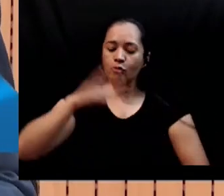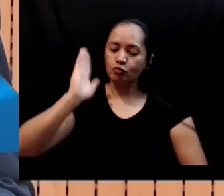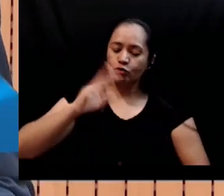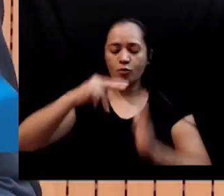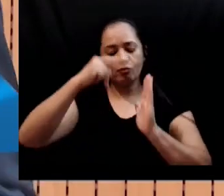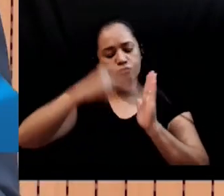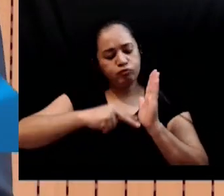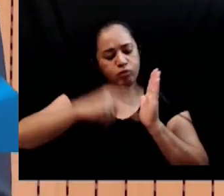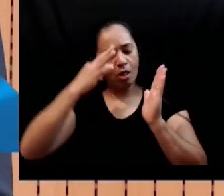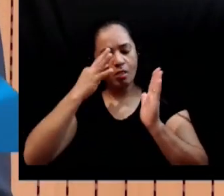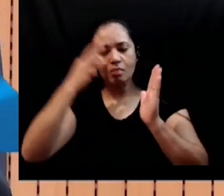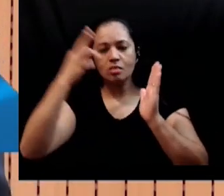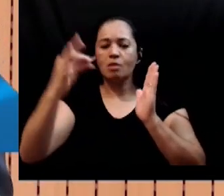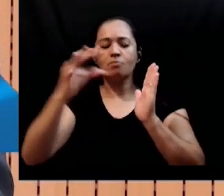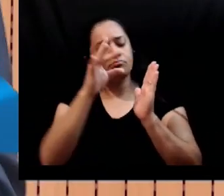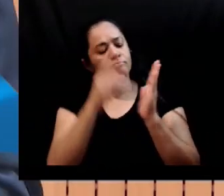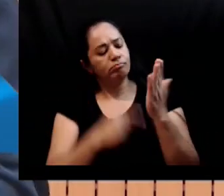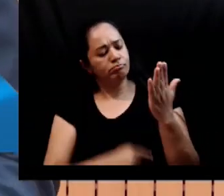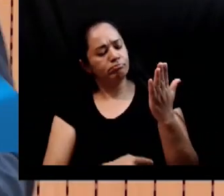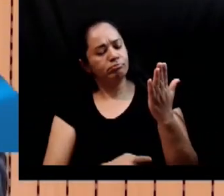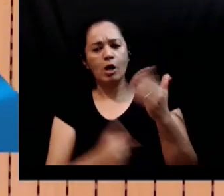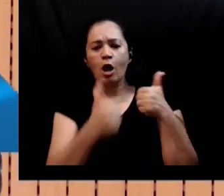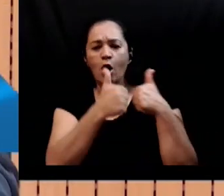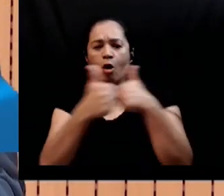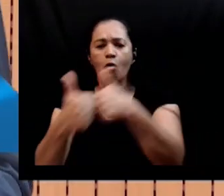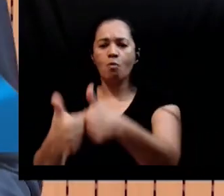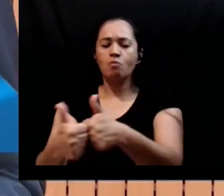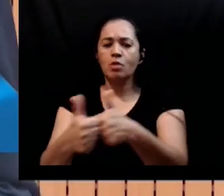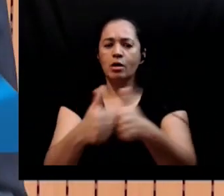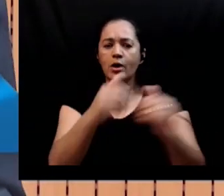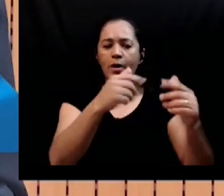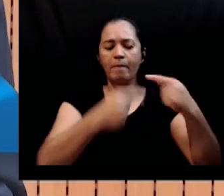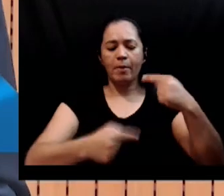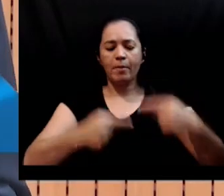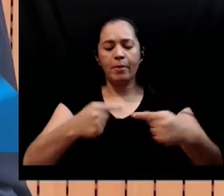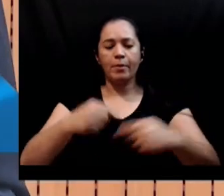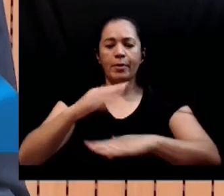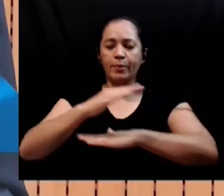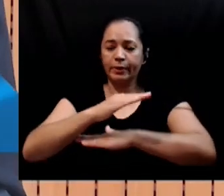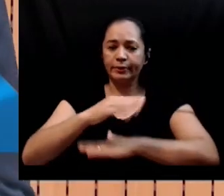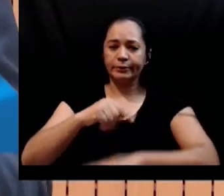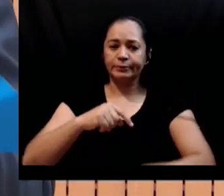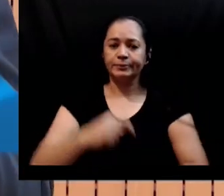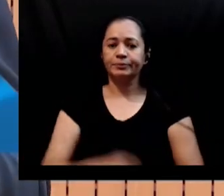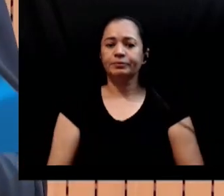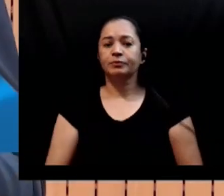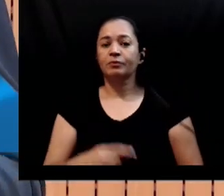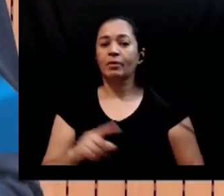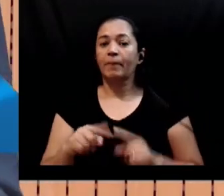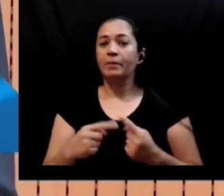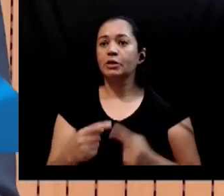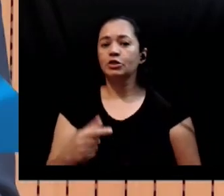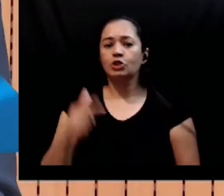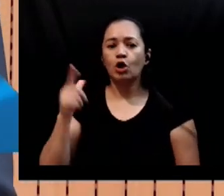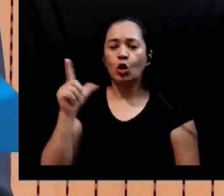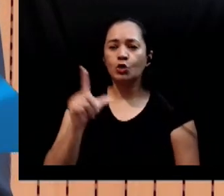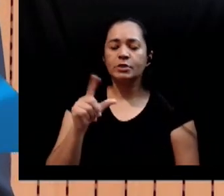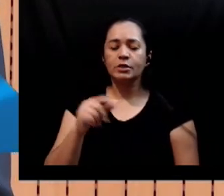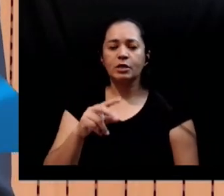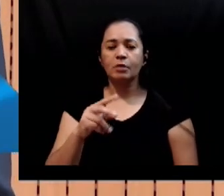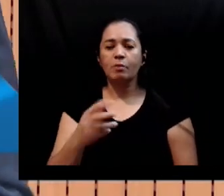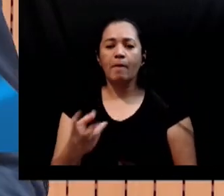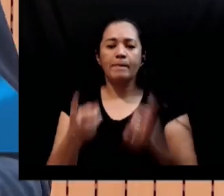atentamente, acompanhei os debates aqui da casa, nós possamos ver que o governo ele está